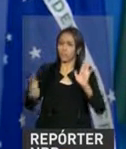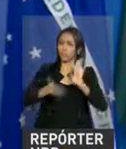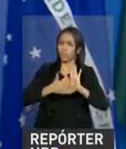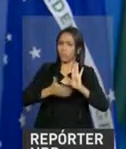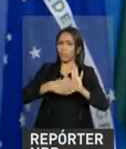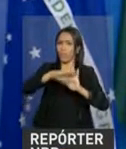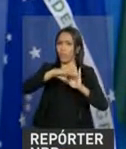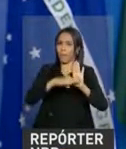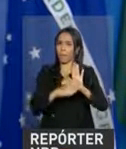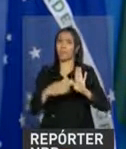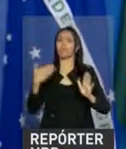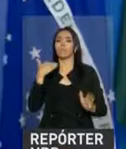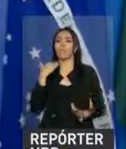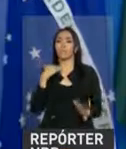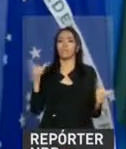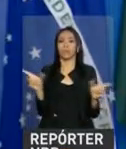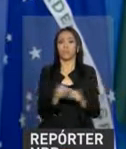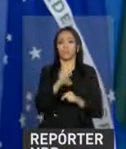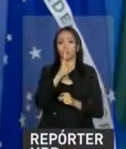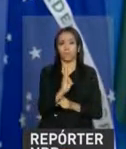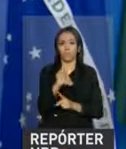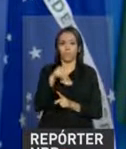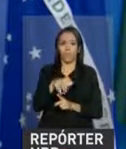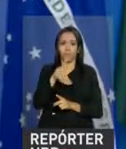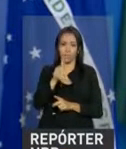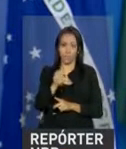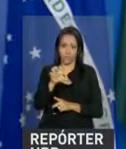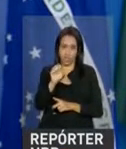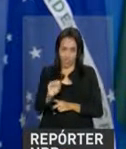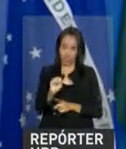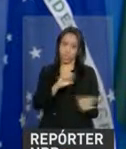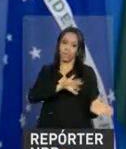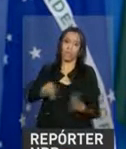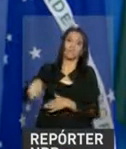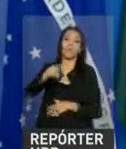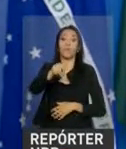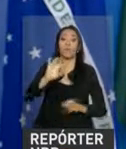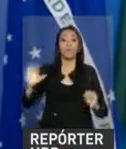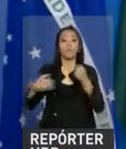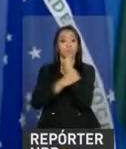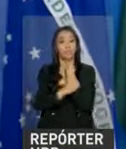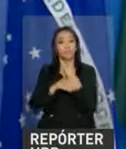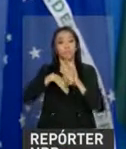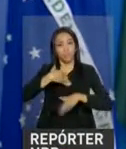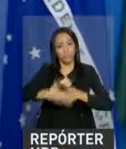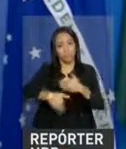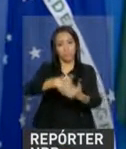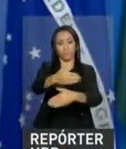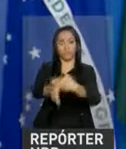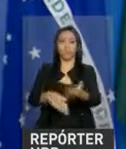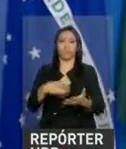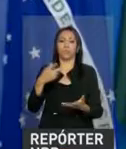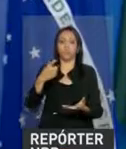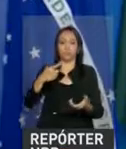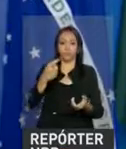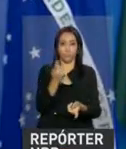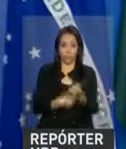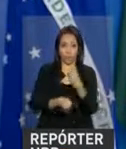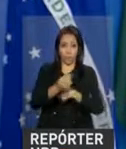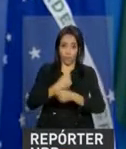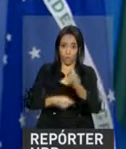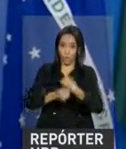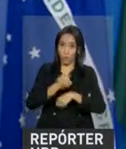para obter precisamente o desenvolvimento eo crescimento da nossa economia ou seja